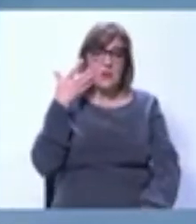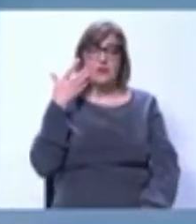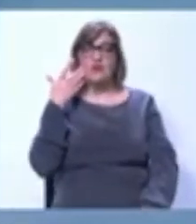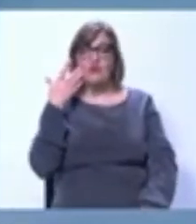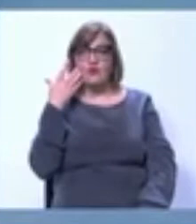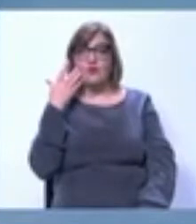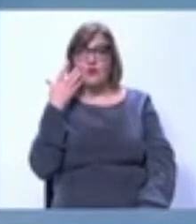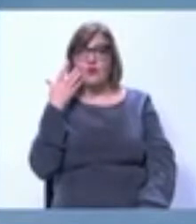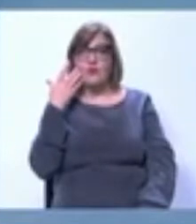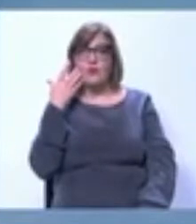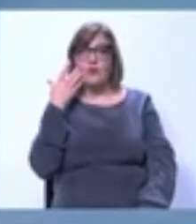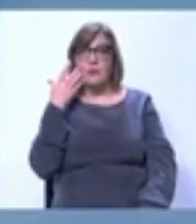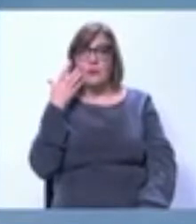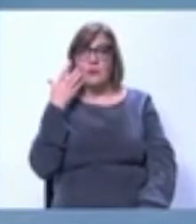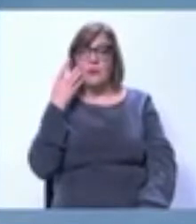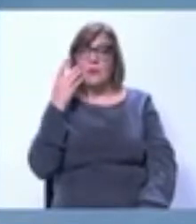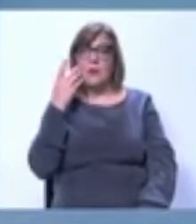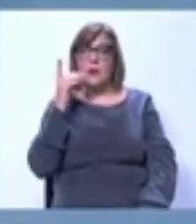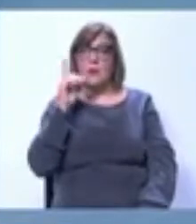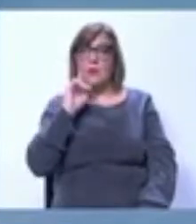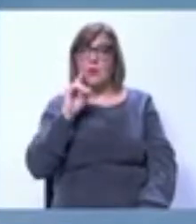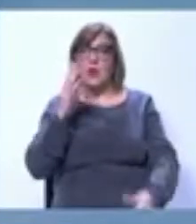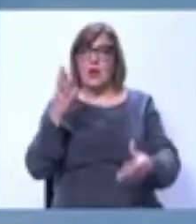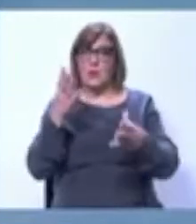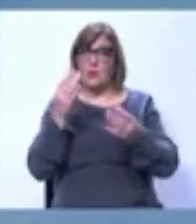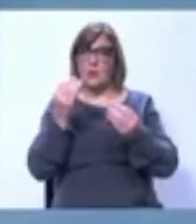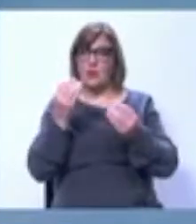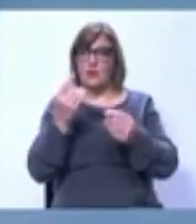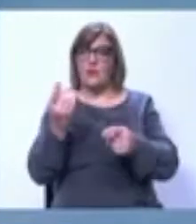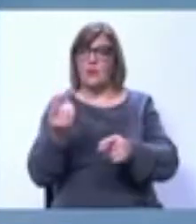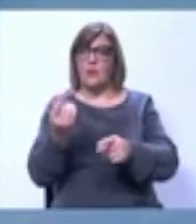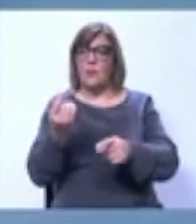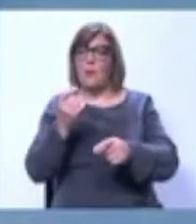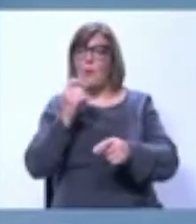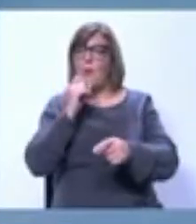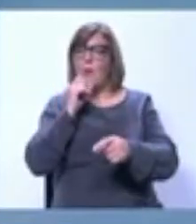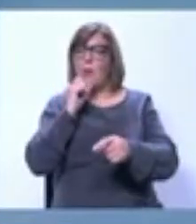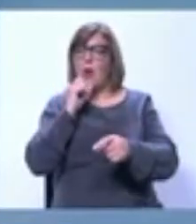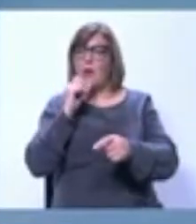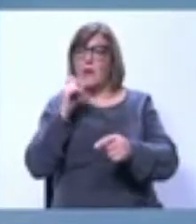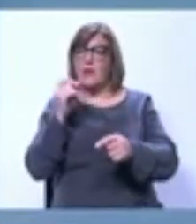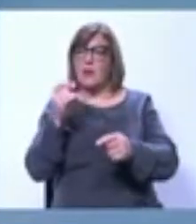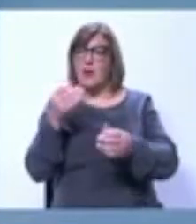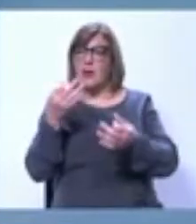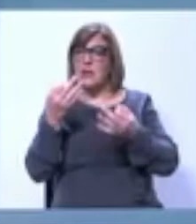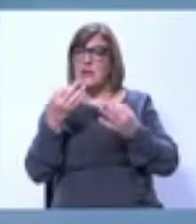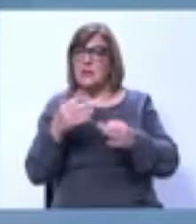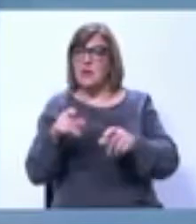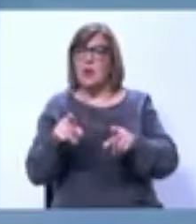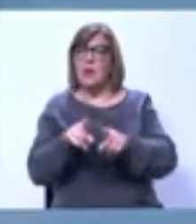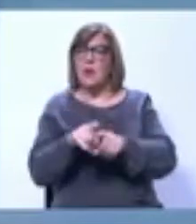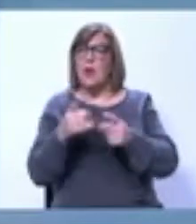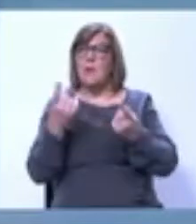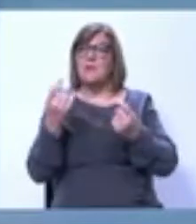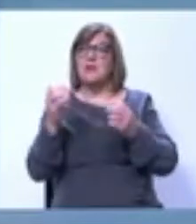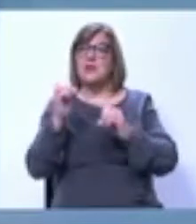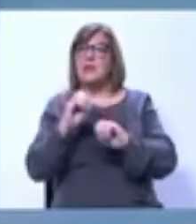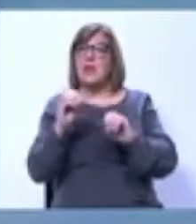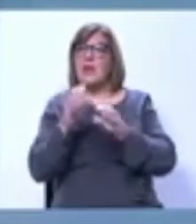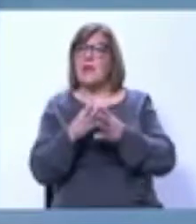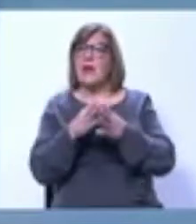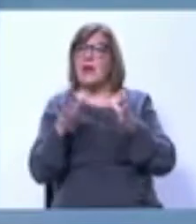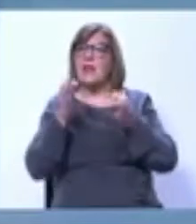precoce a mulher muitas vezes consegue engravidar forma espontânea sem necessitar de